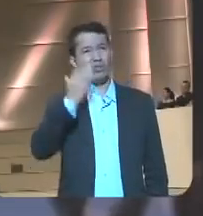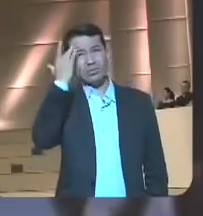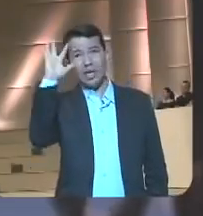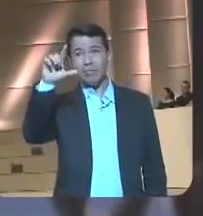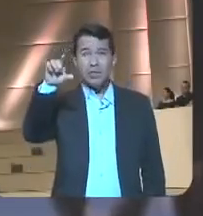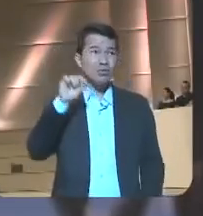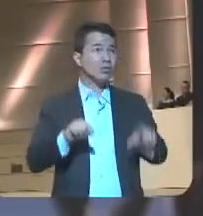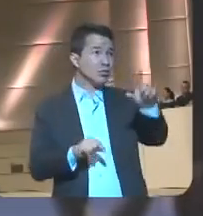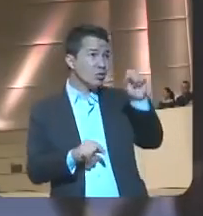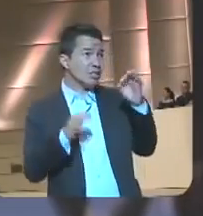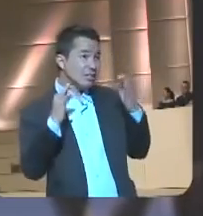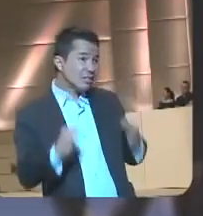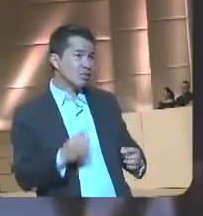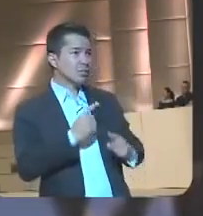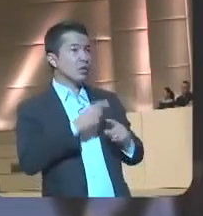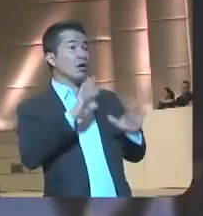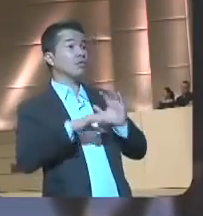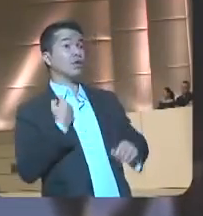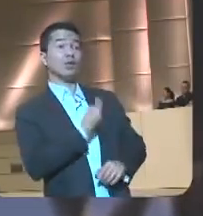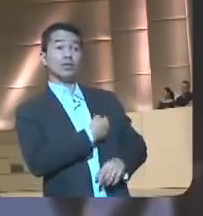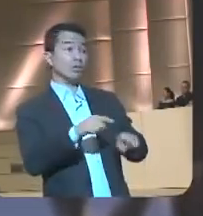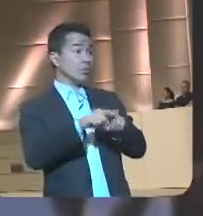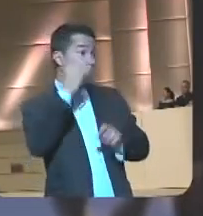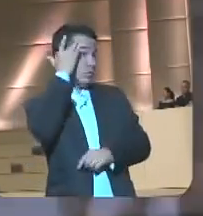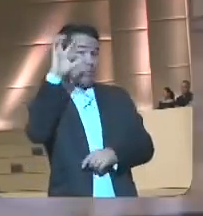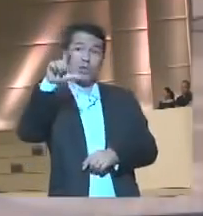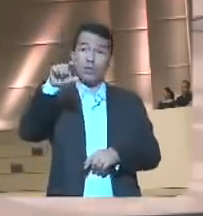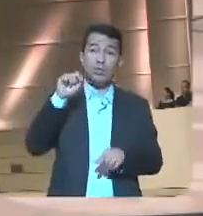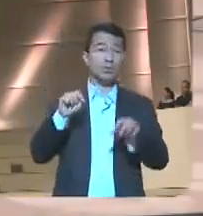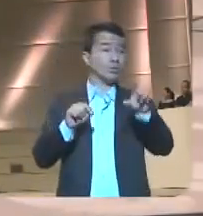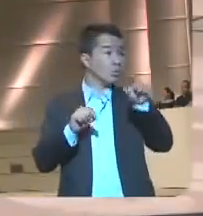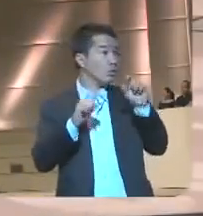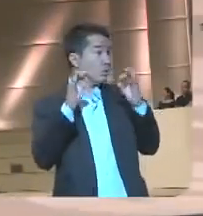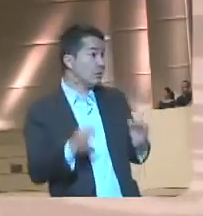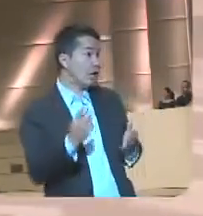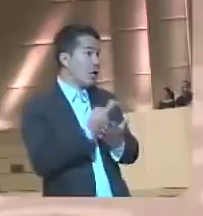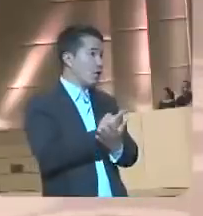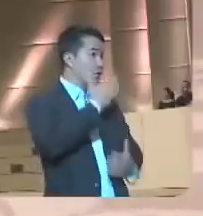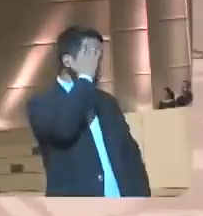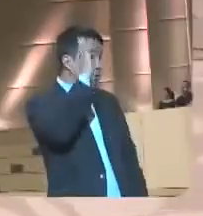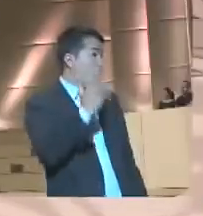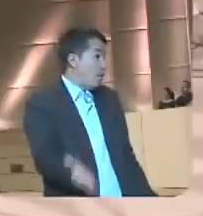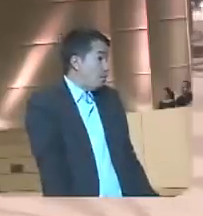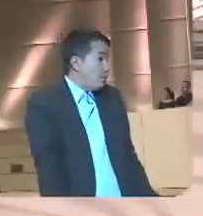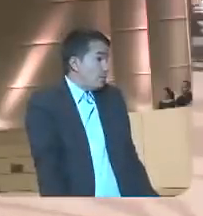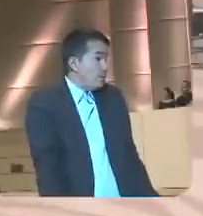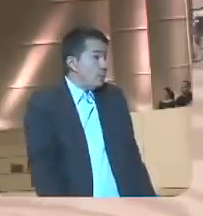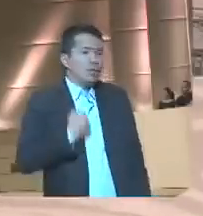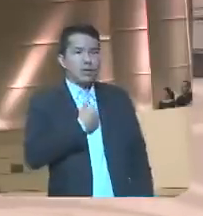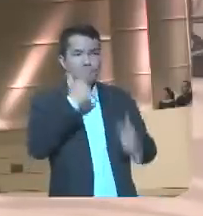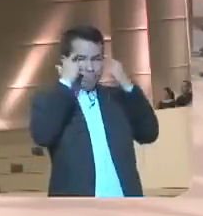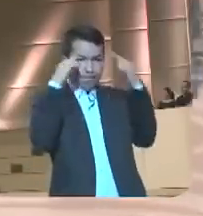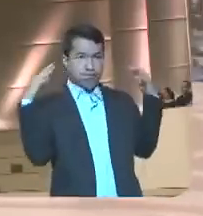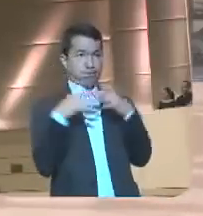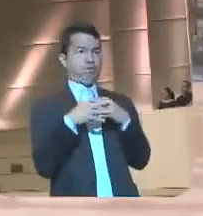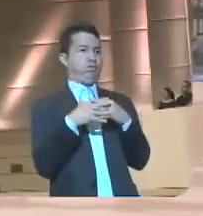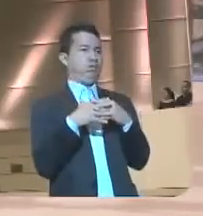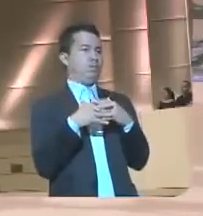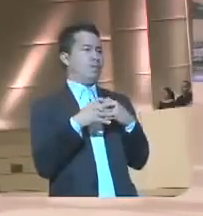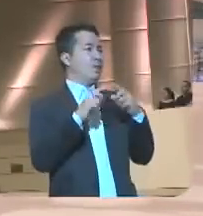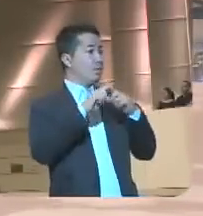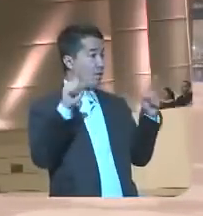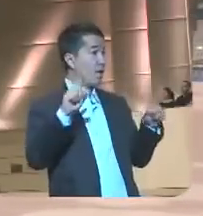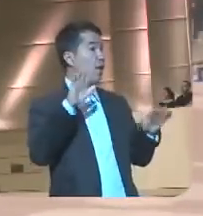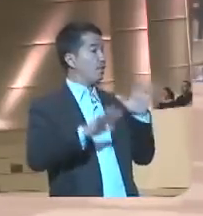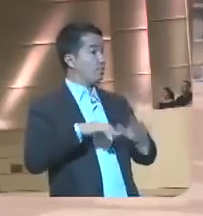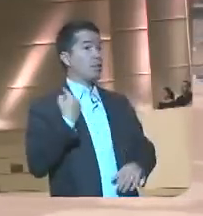aprender a discernir a vida eu não sei se você já percebeu não é que nós temos a tendência